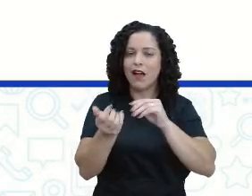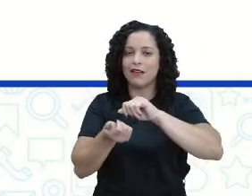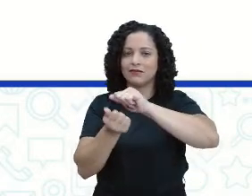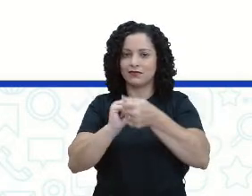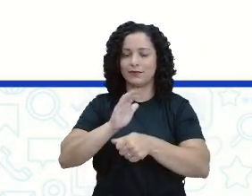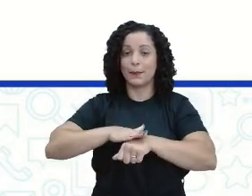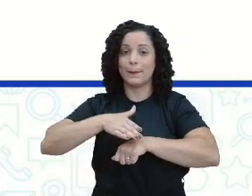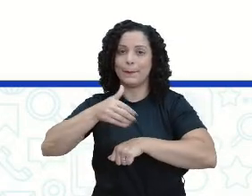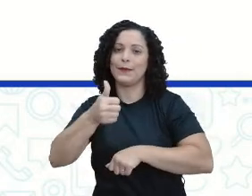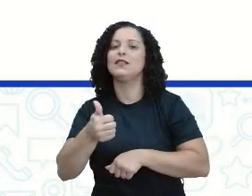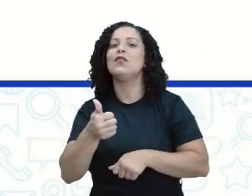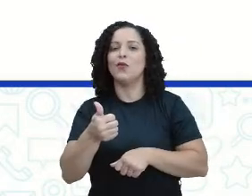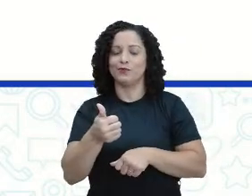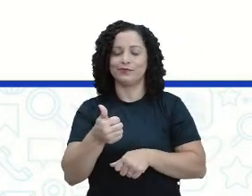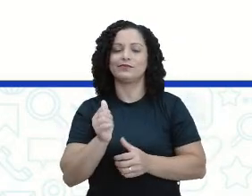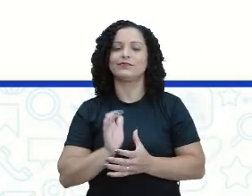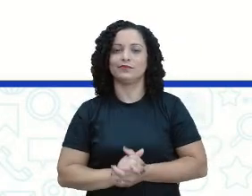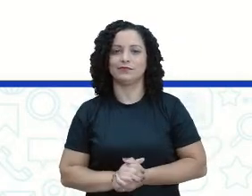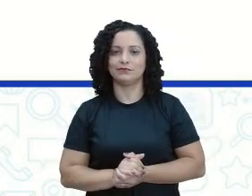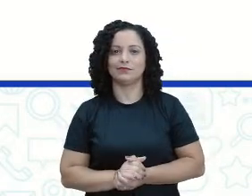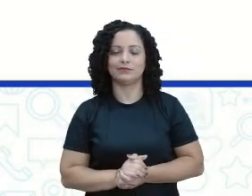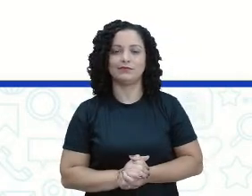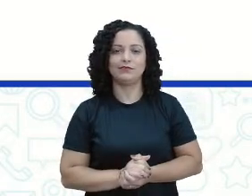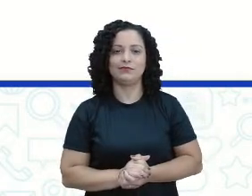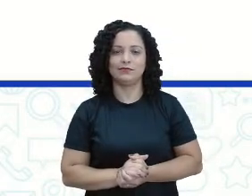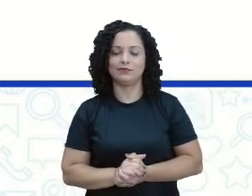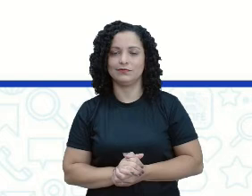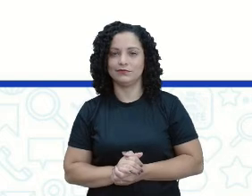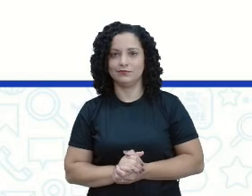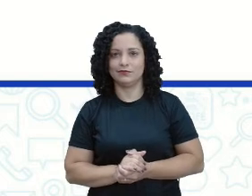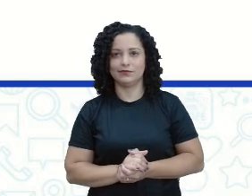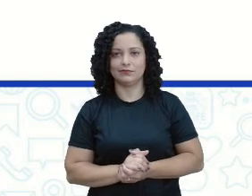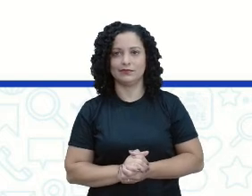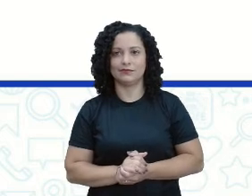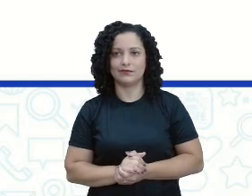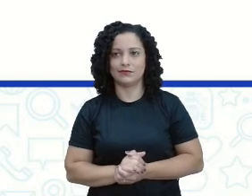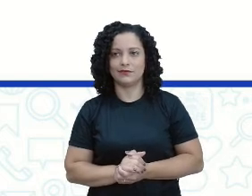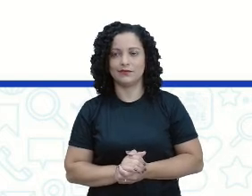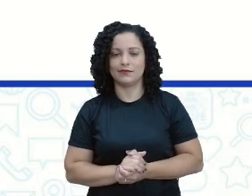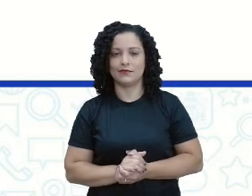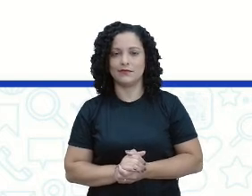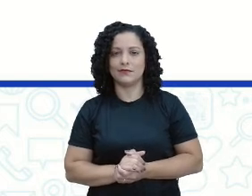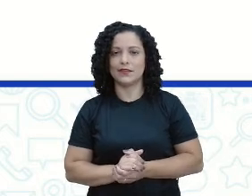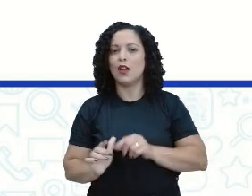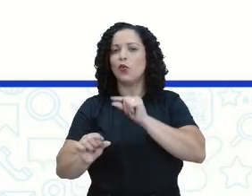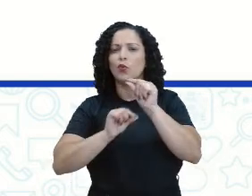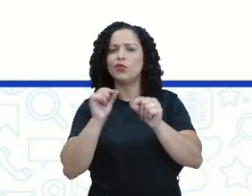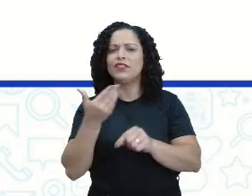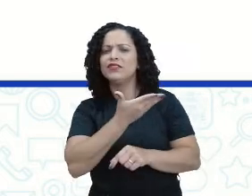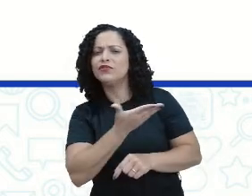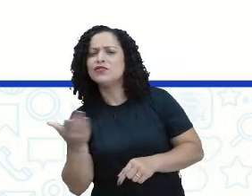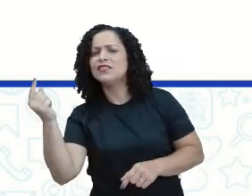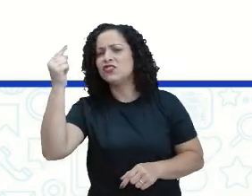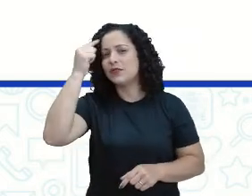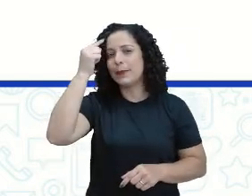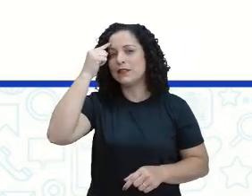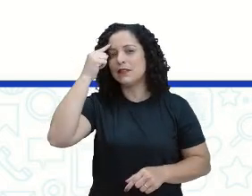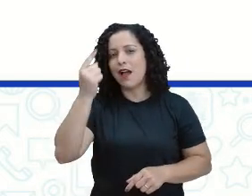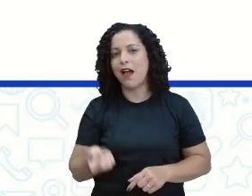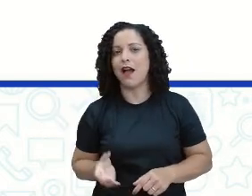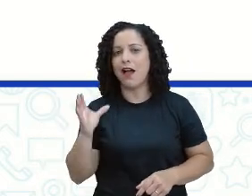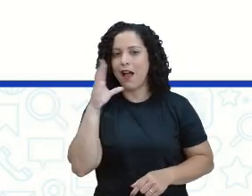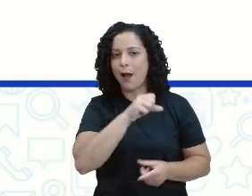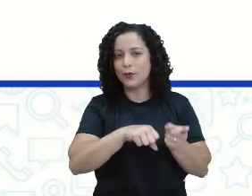adapta, ou seja, se adequa a essa fala. Aquelas que começaram a desaparecer. O que é que vocês acham? Vamos